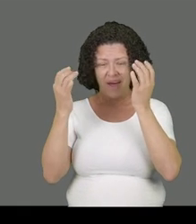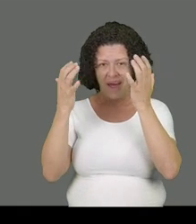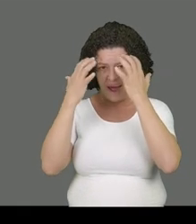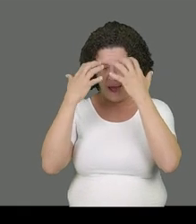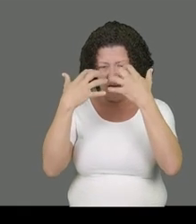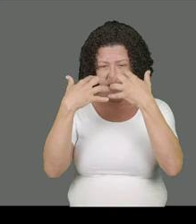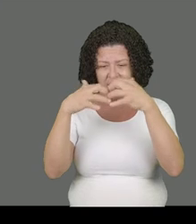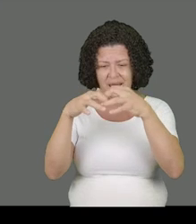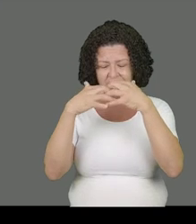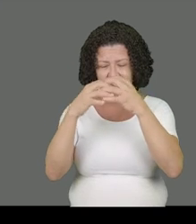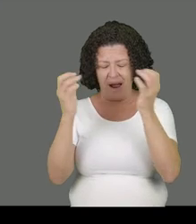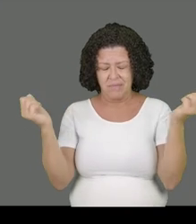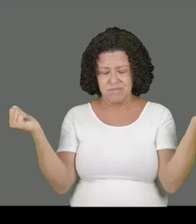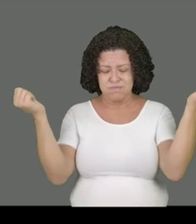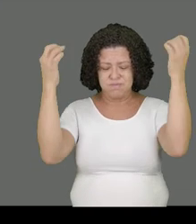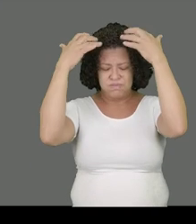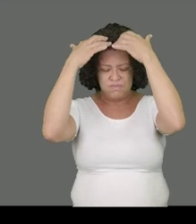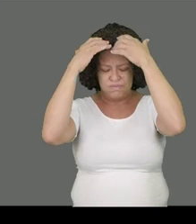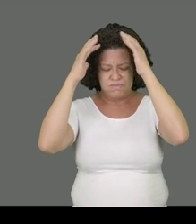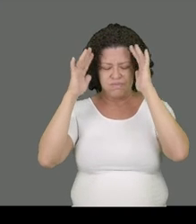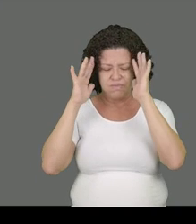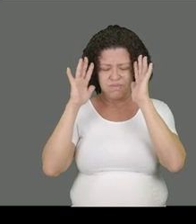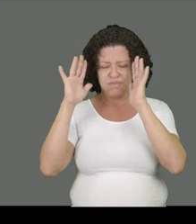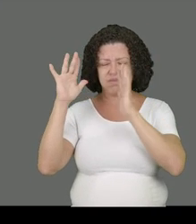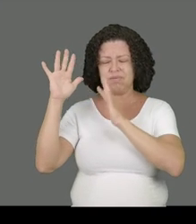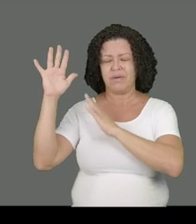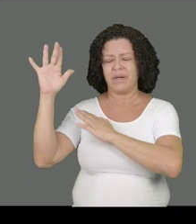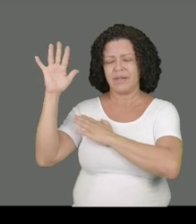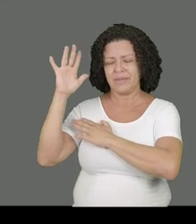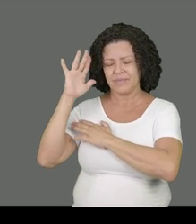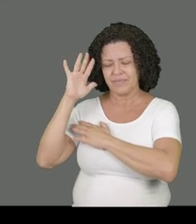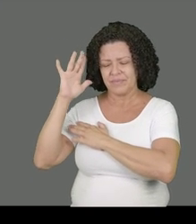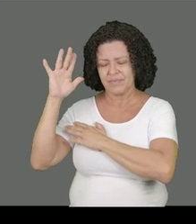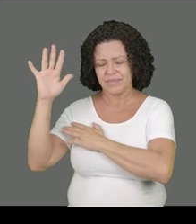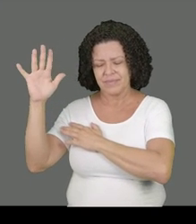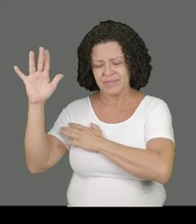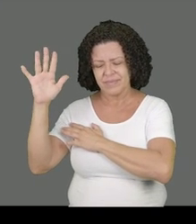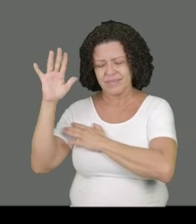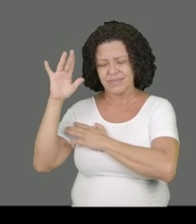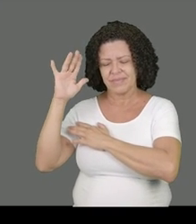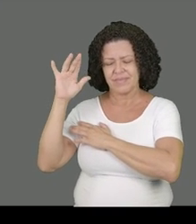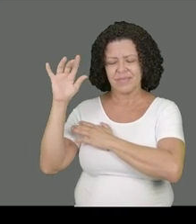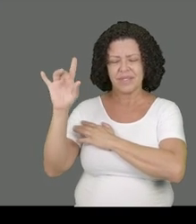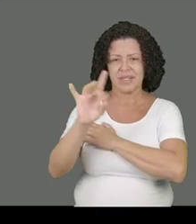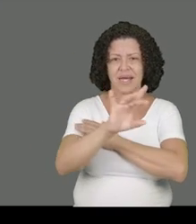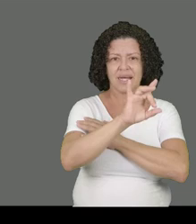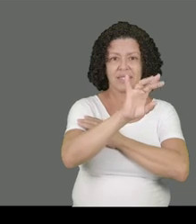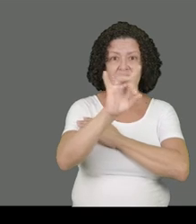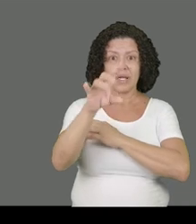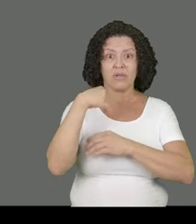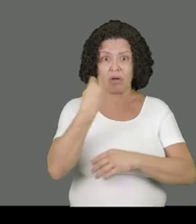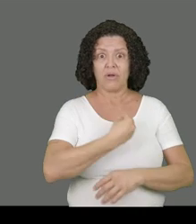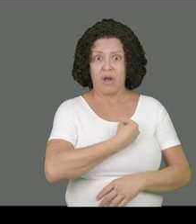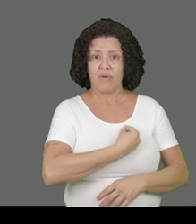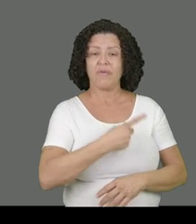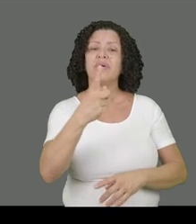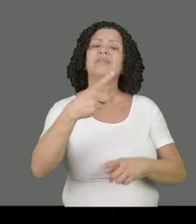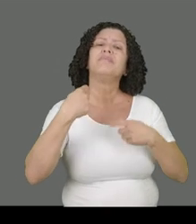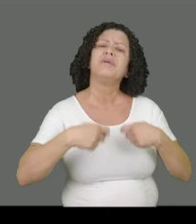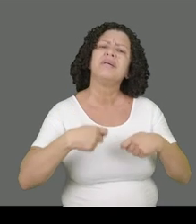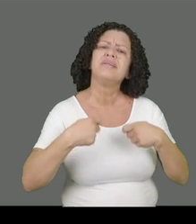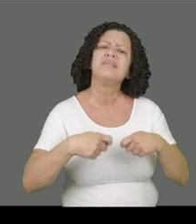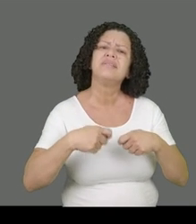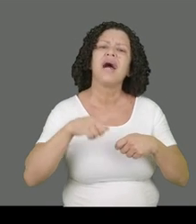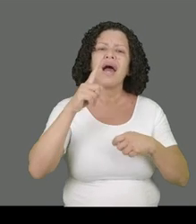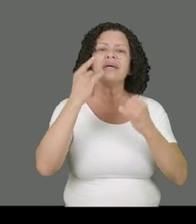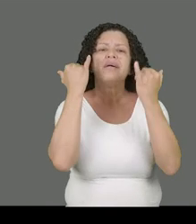ela entre em nossas mentes e seja refletida cada um dentro das nossas vidas, dentro das